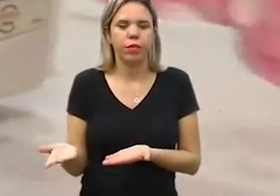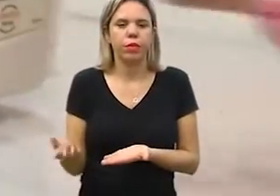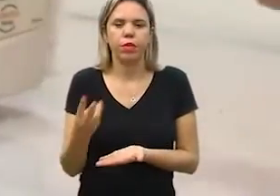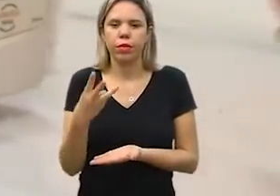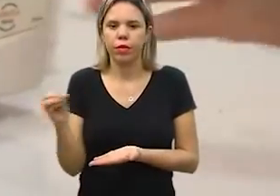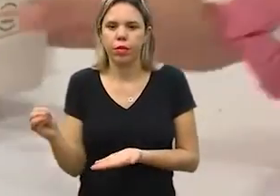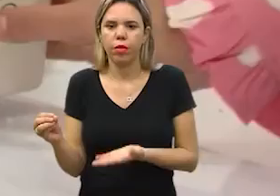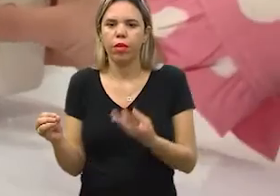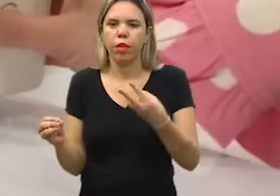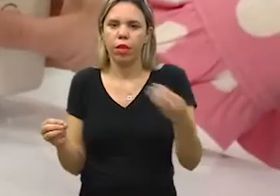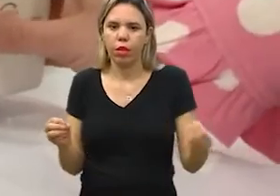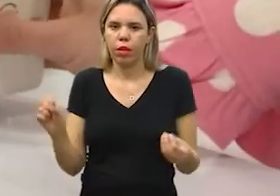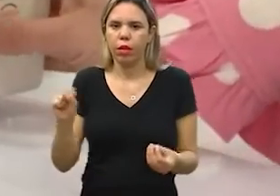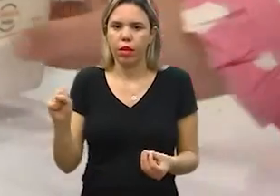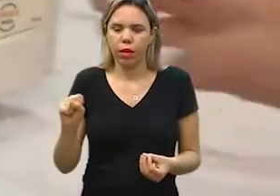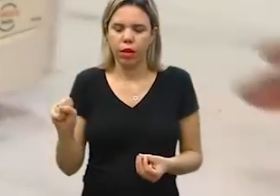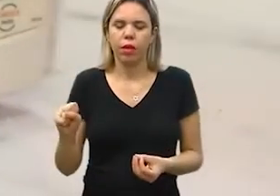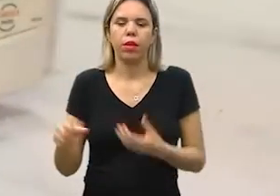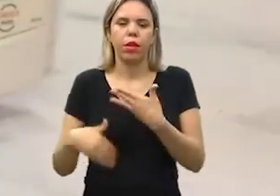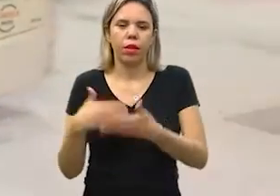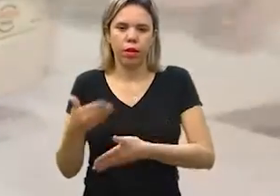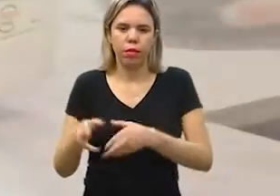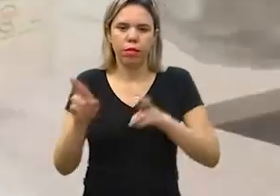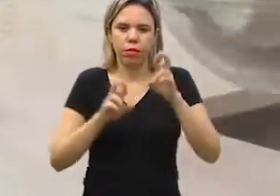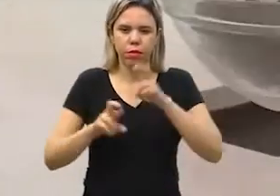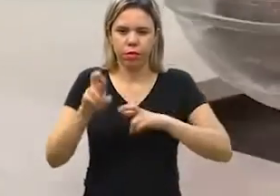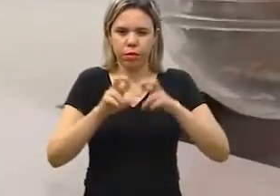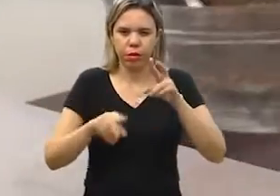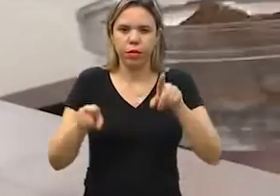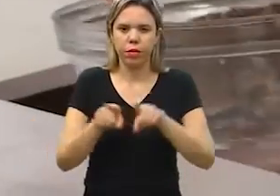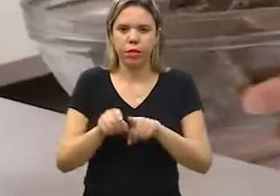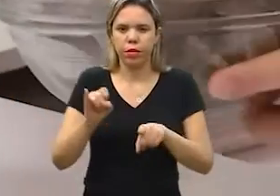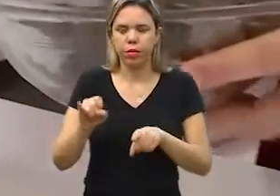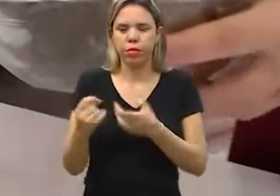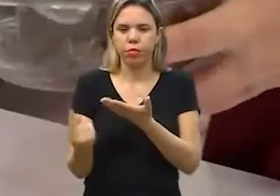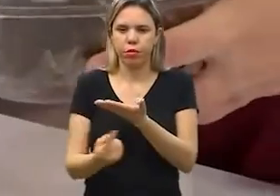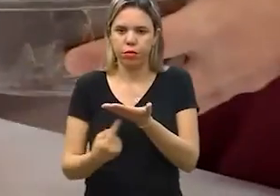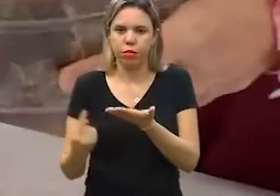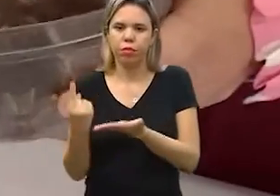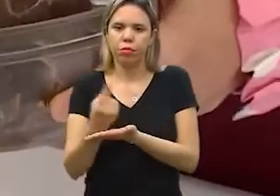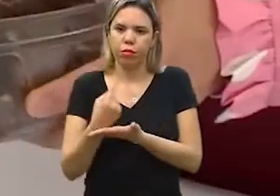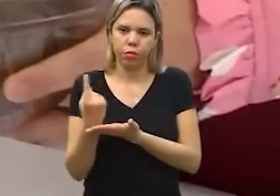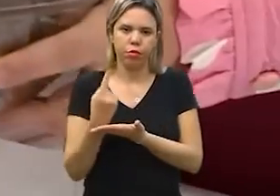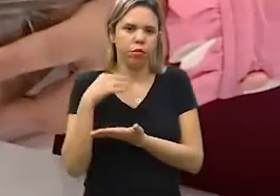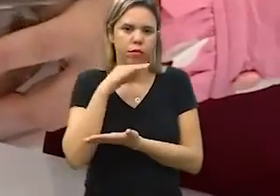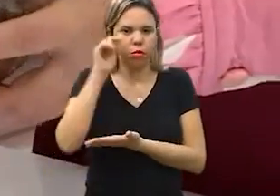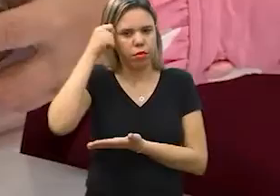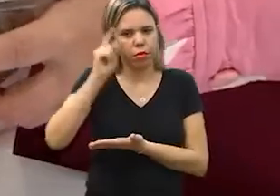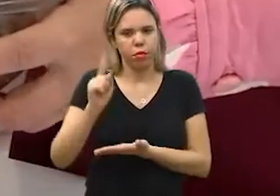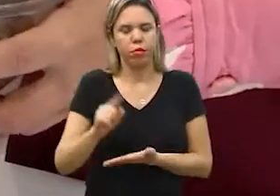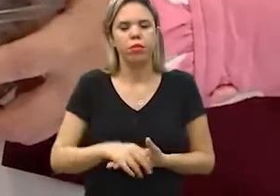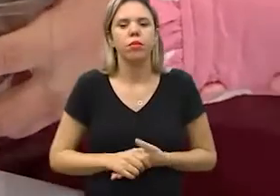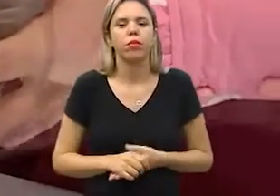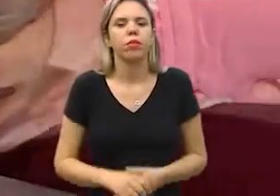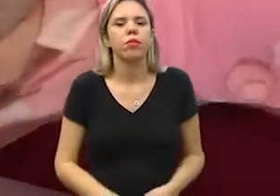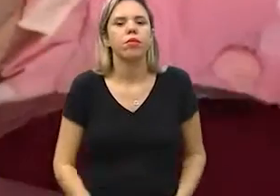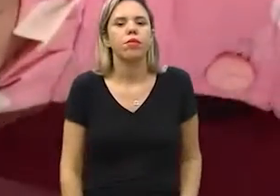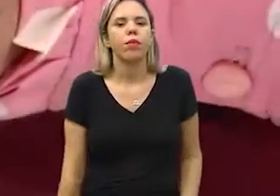de 30 em 30 segundos. Você vai monitorando também no micro-ondas para não queimar.